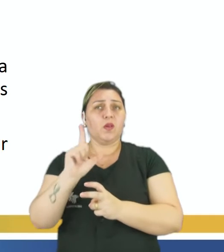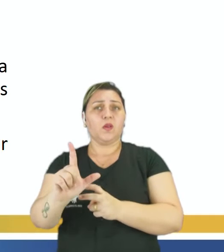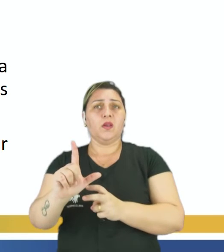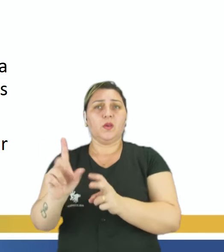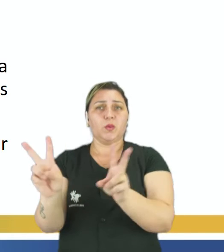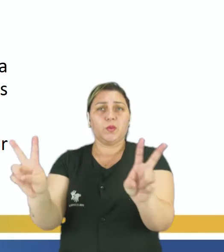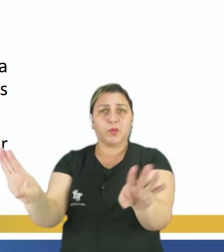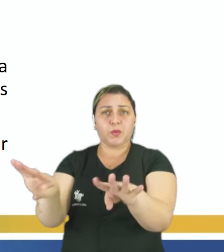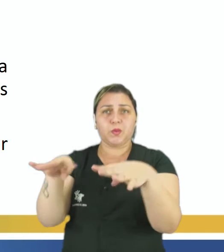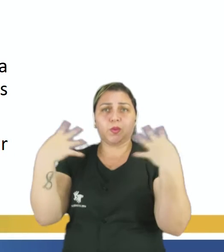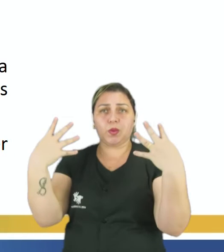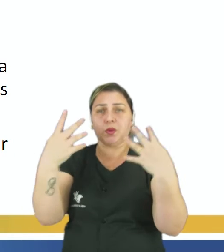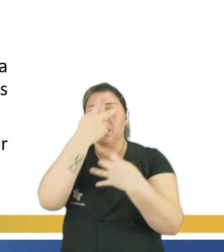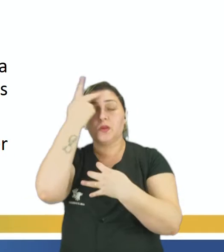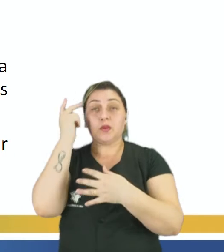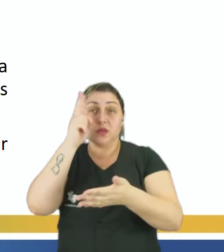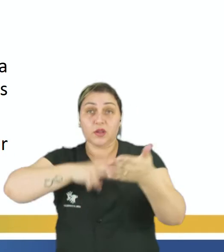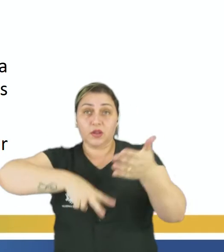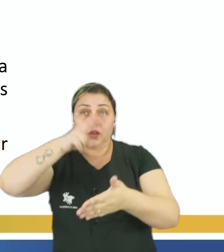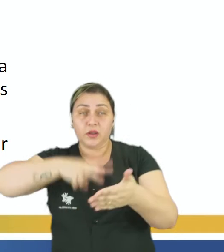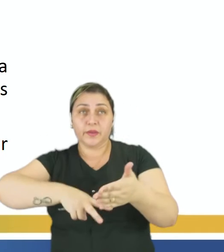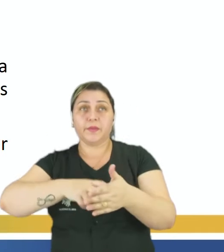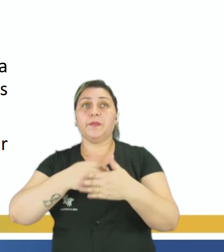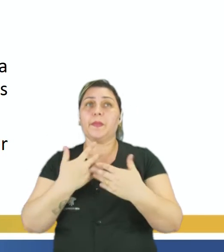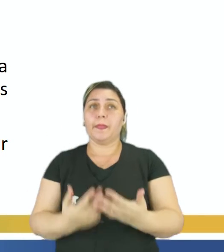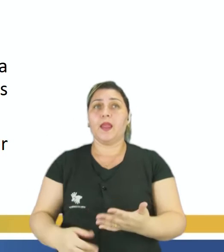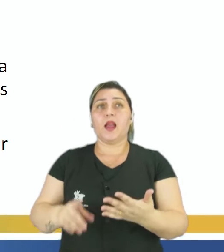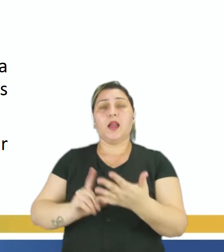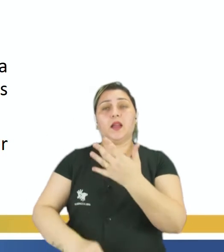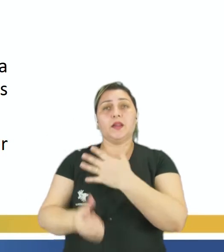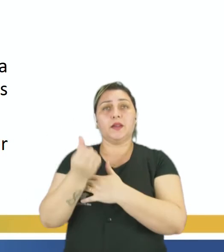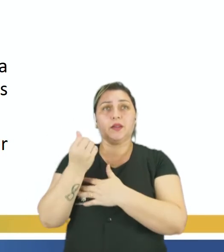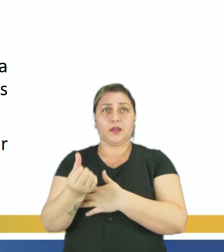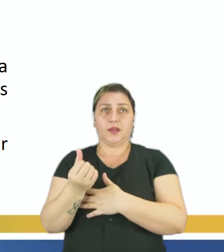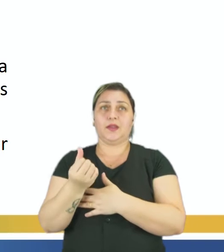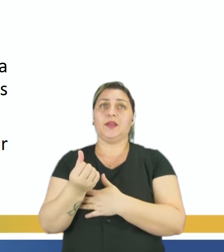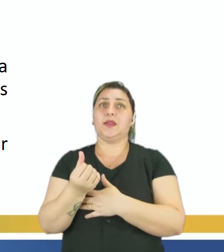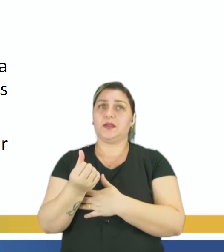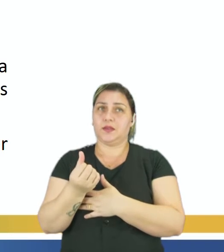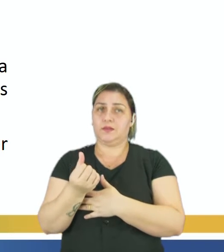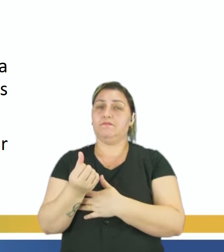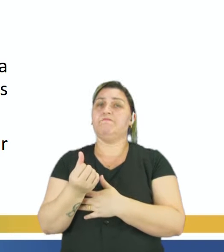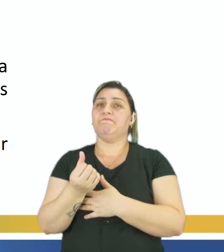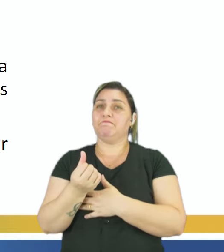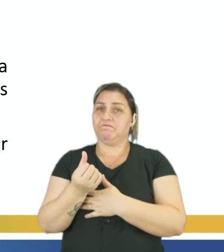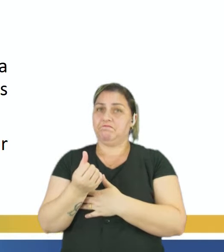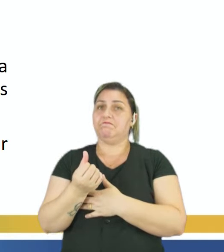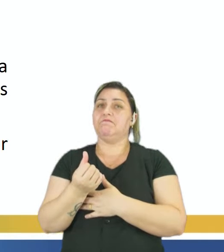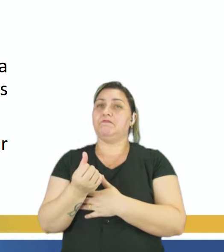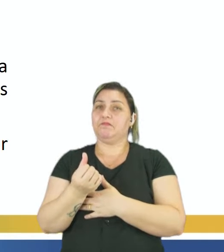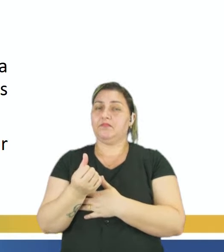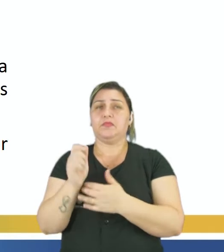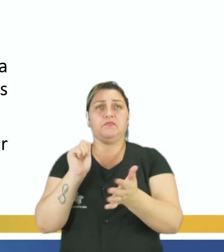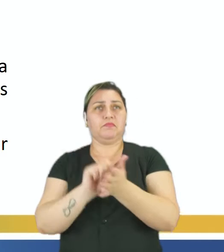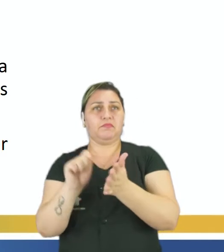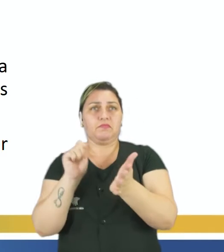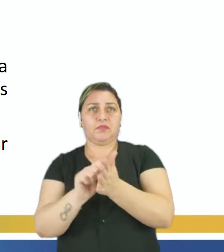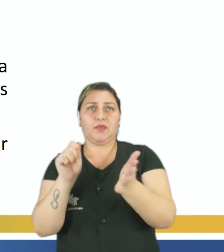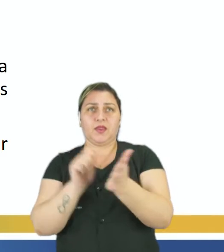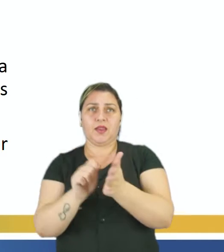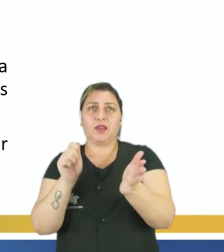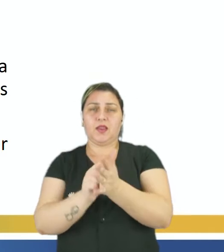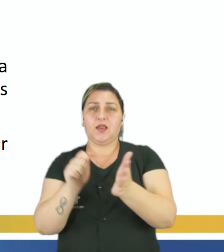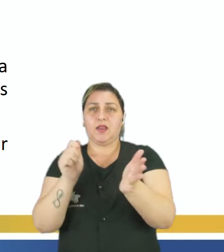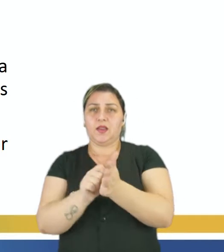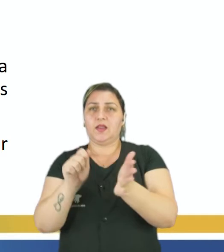atrair a atenção do seu interlocutor, do seu leitor. Depois, o que é muito importante, que eu admiro muito em quem escreve,